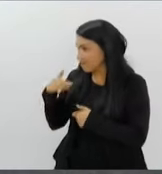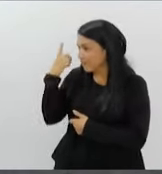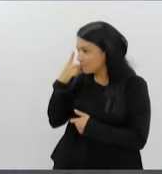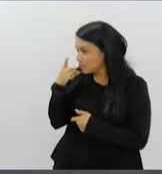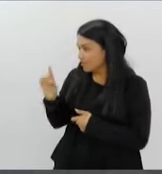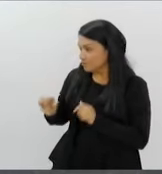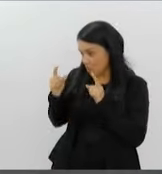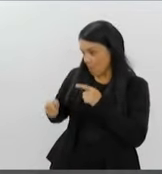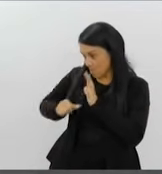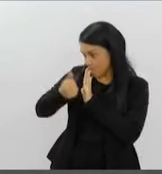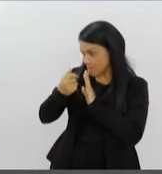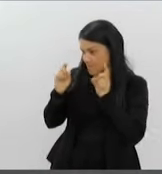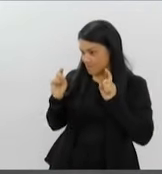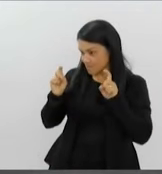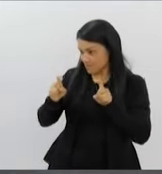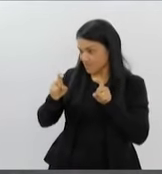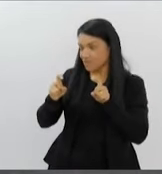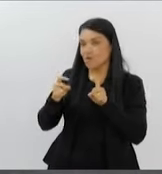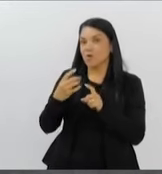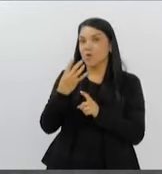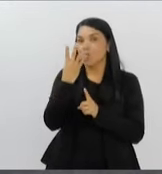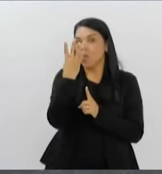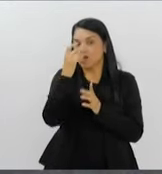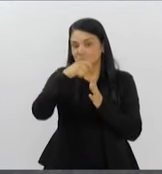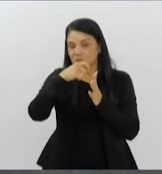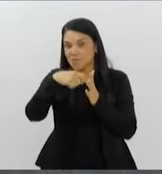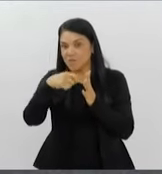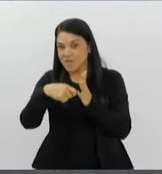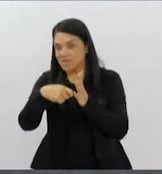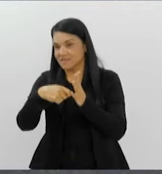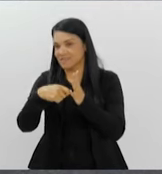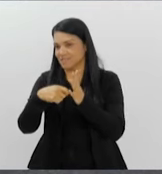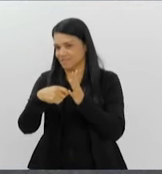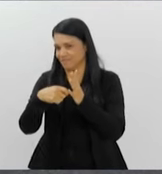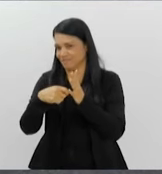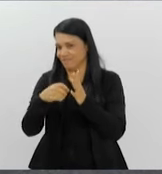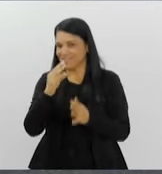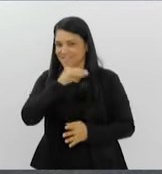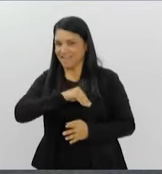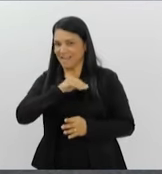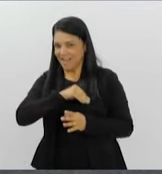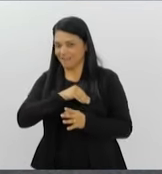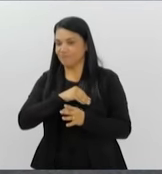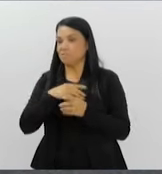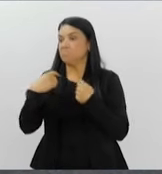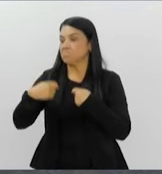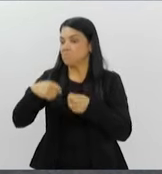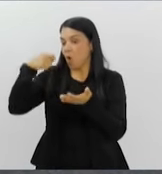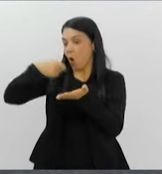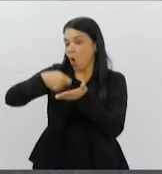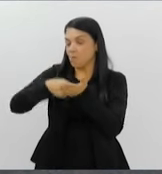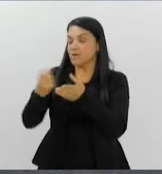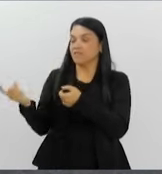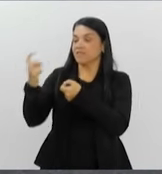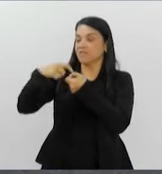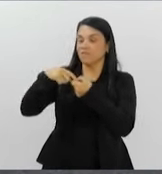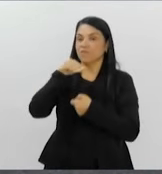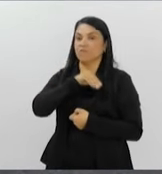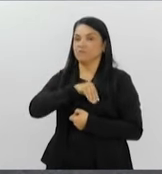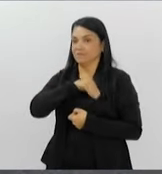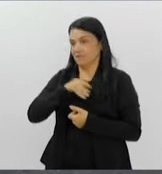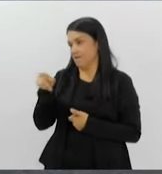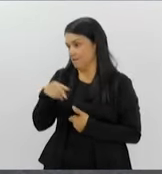mandato acumulou 4 meses de cargo e foi obrigado a devolver. Você deveria se explicar a essa casa